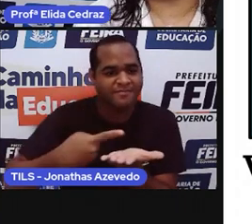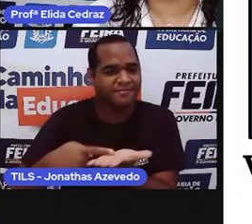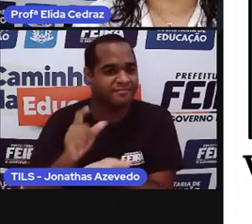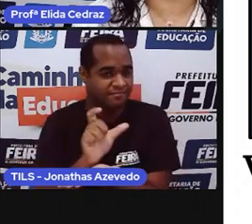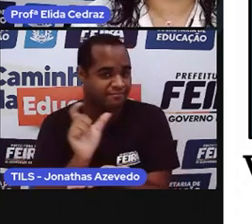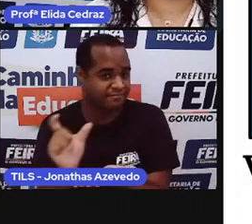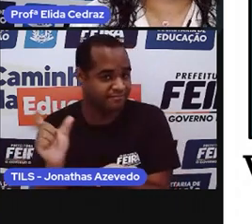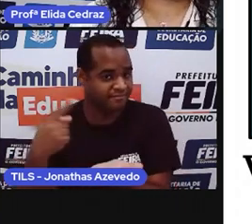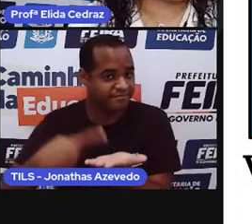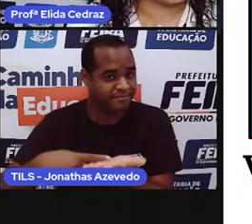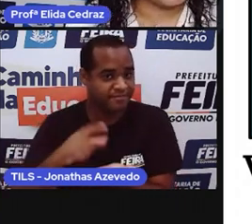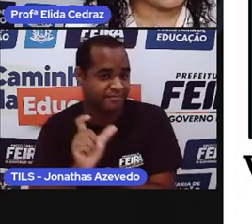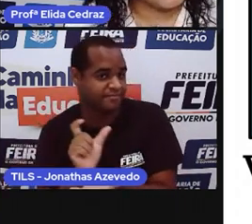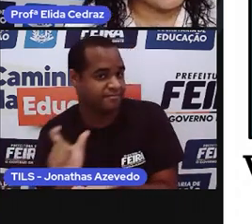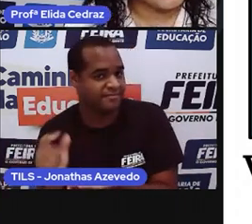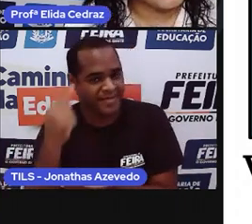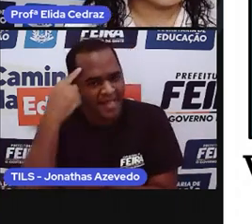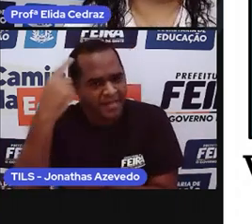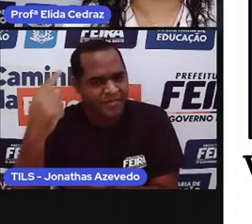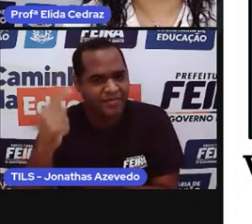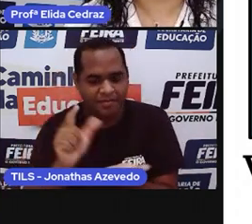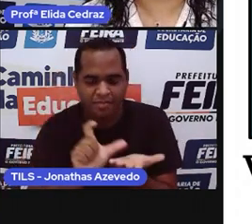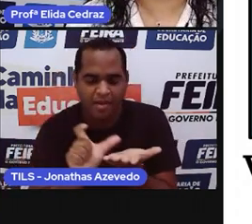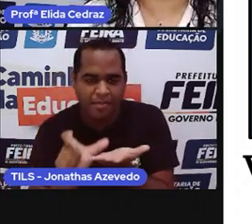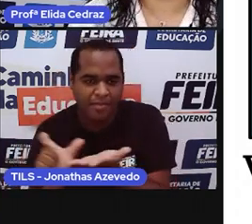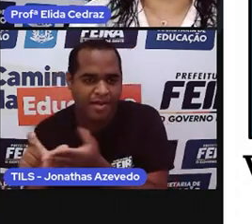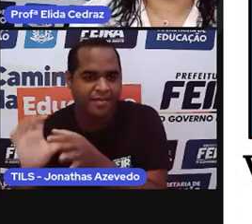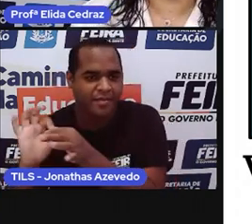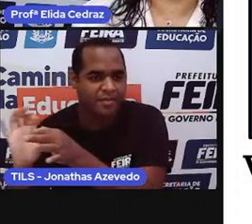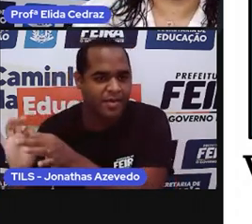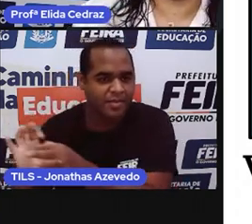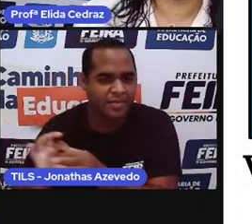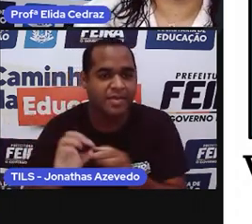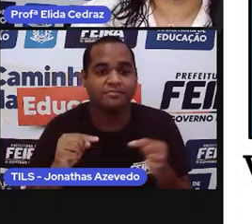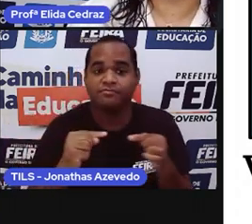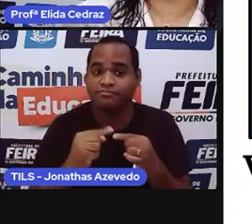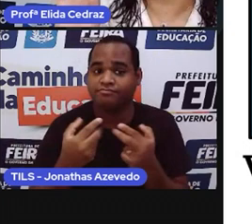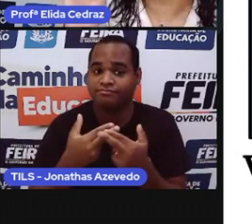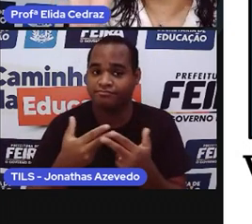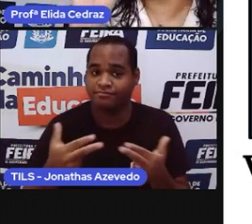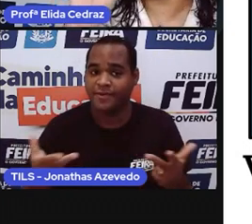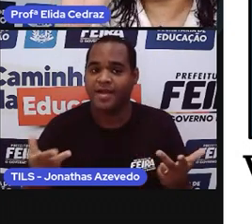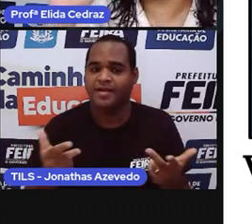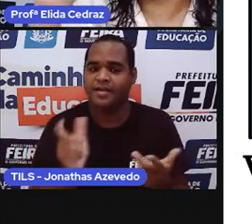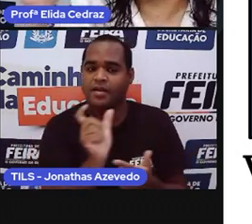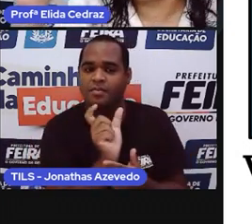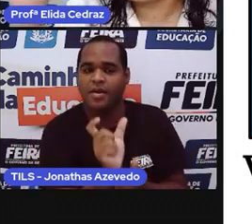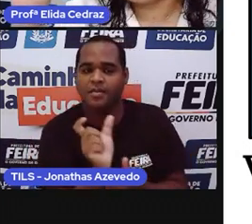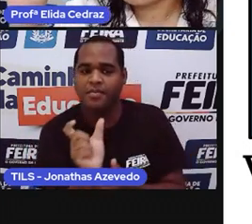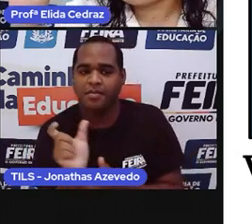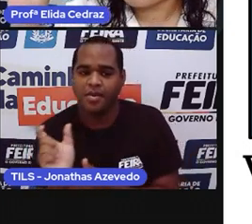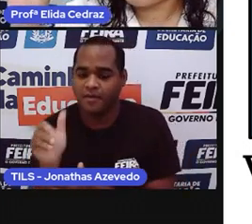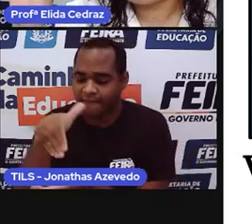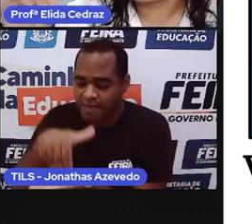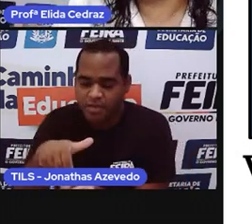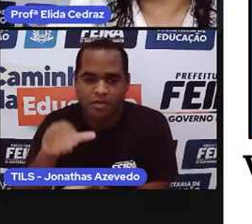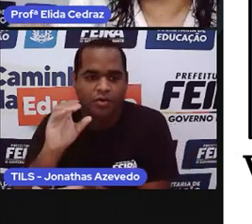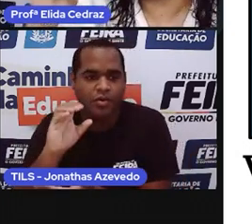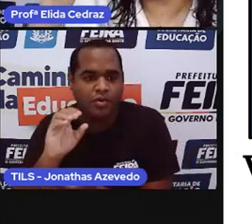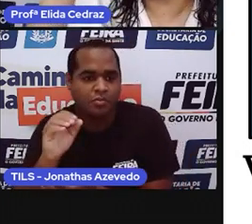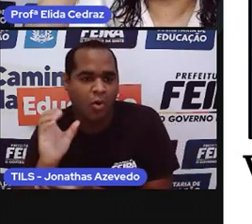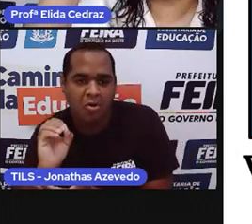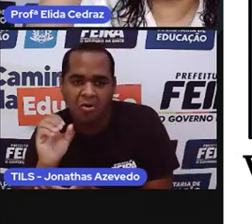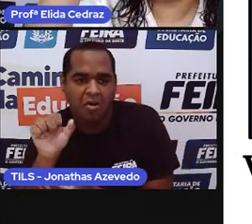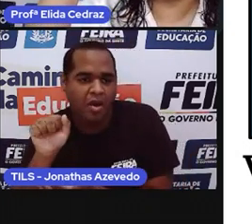conhece. Lembra das parlendas? Isso, as palavrinhas. As últimas